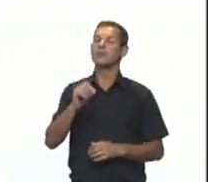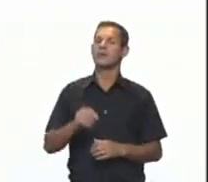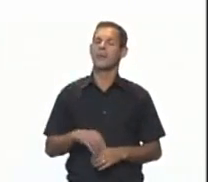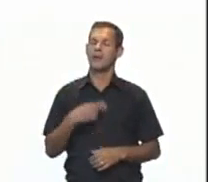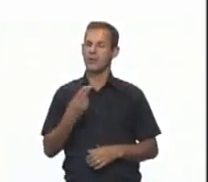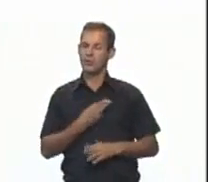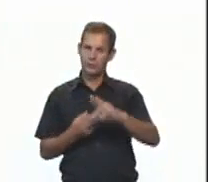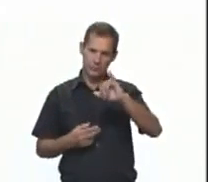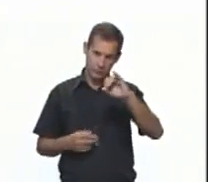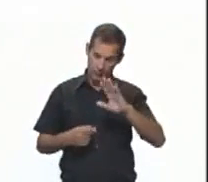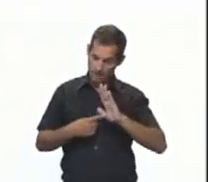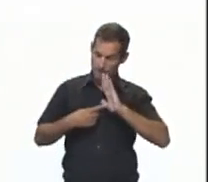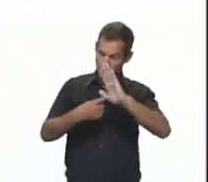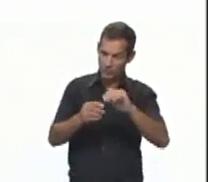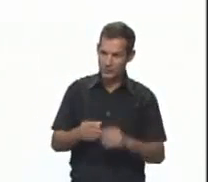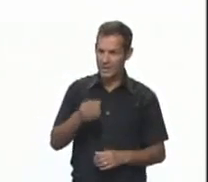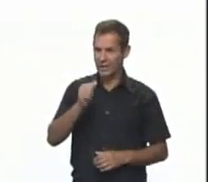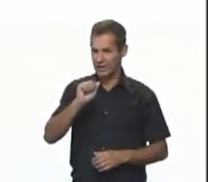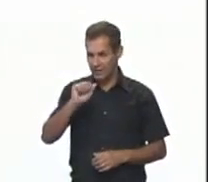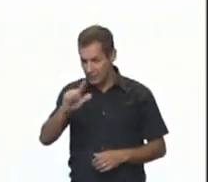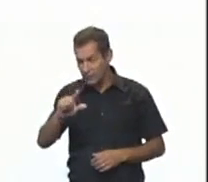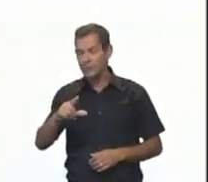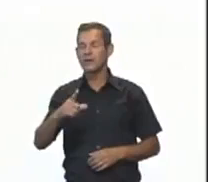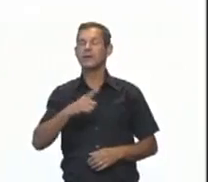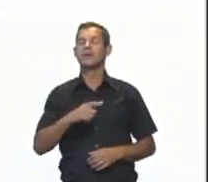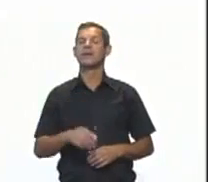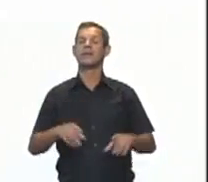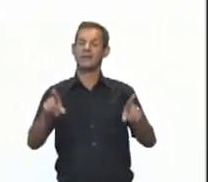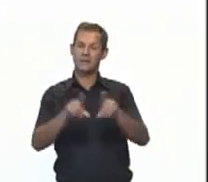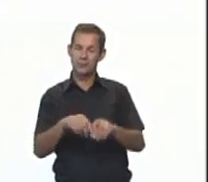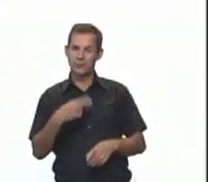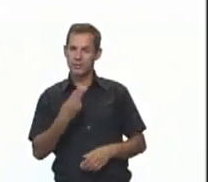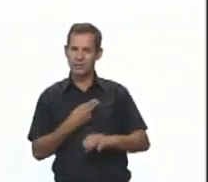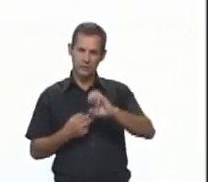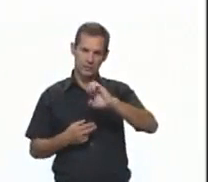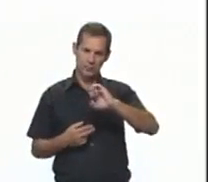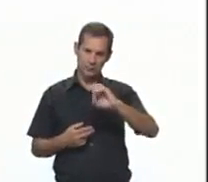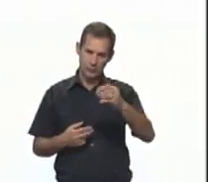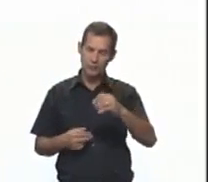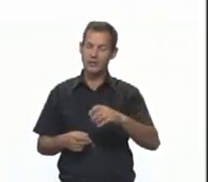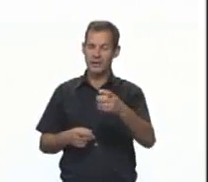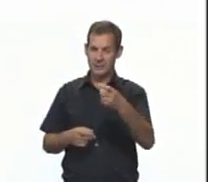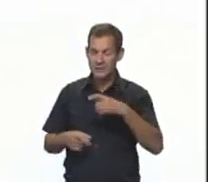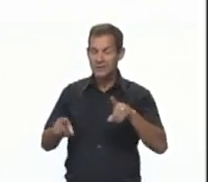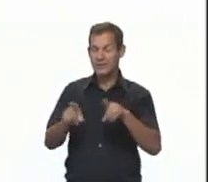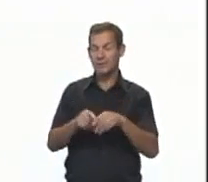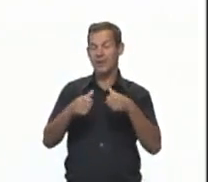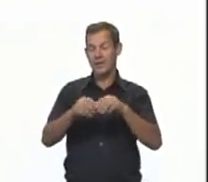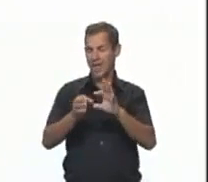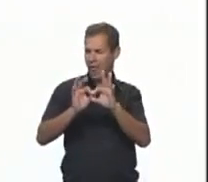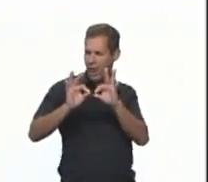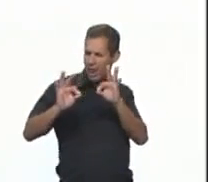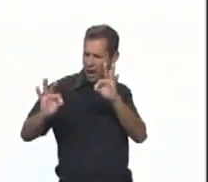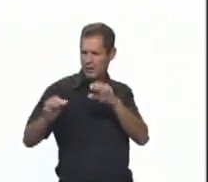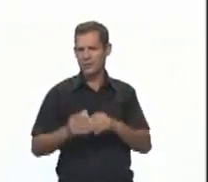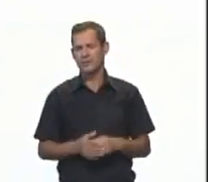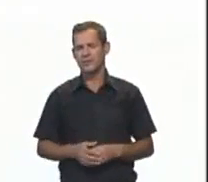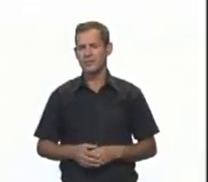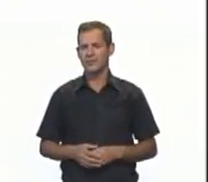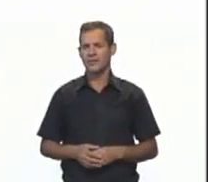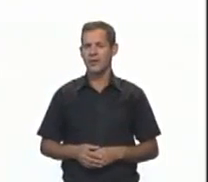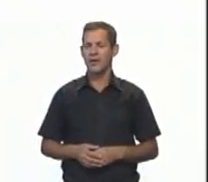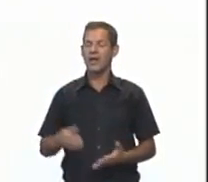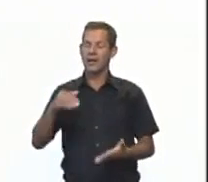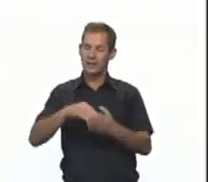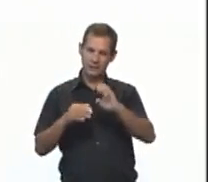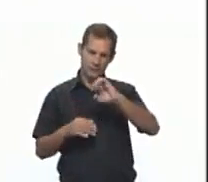temos aqui o nosso raio, representado em azul. Aqui nós temos o nosso eixo, que é x, e essa distância daqui